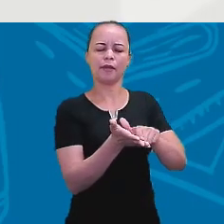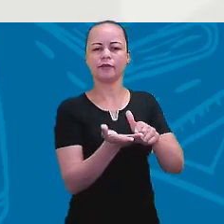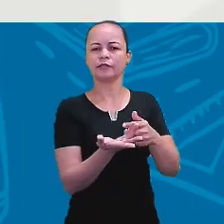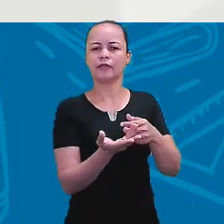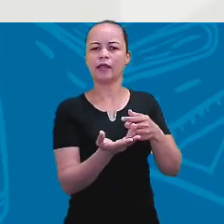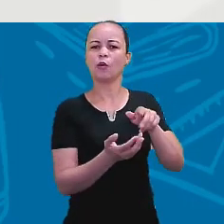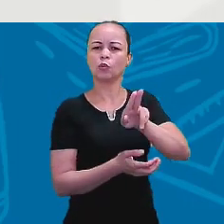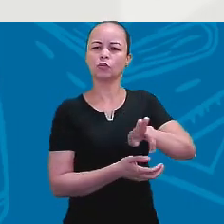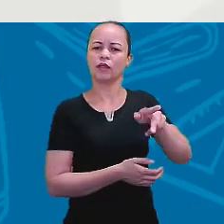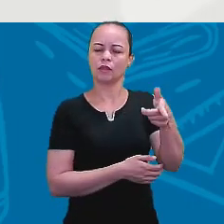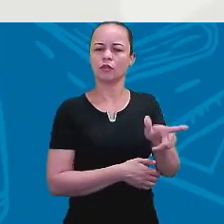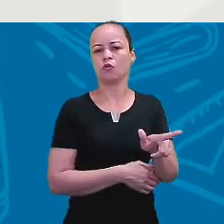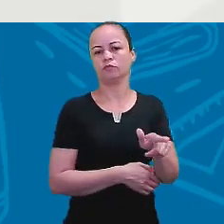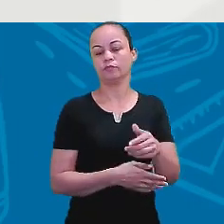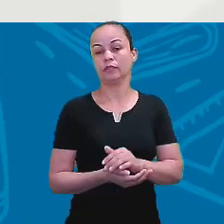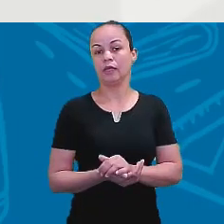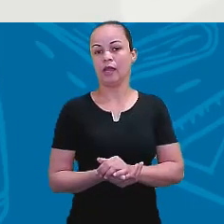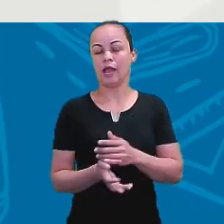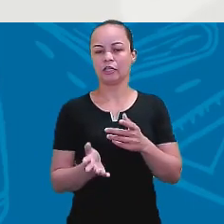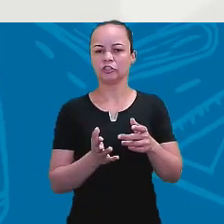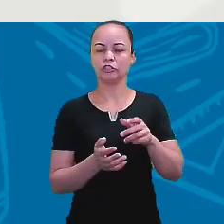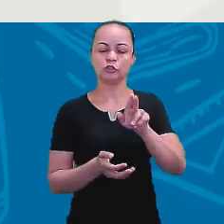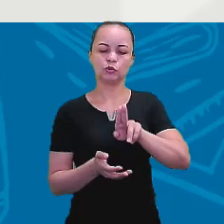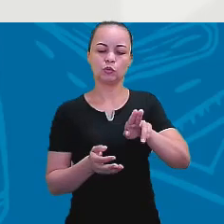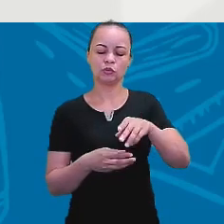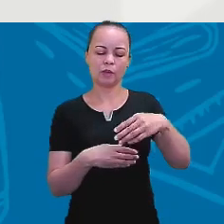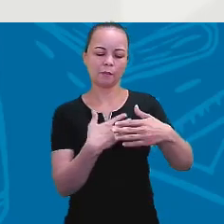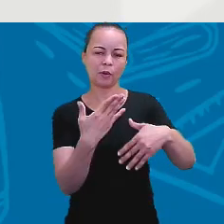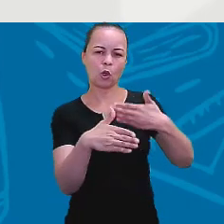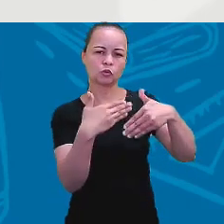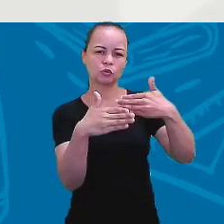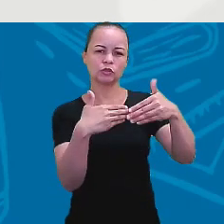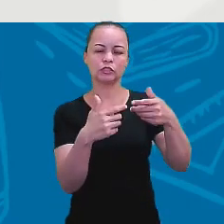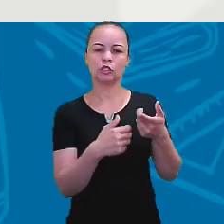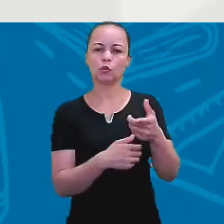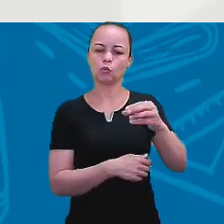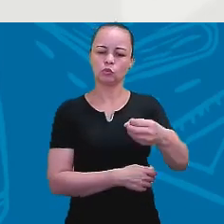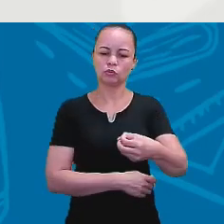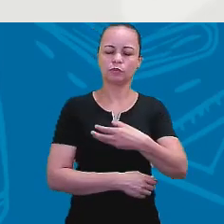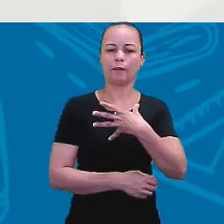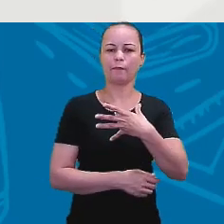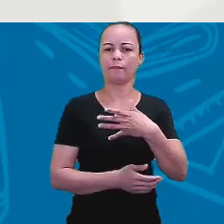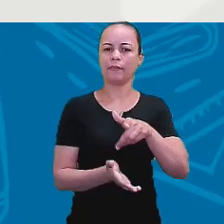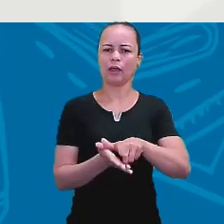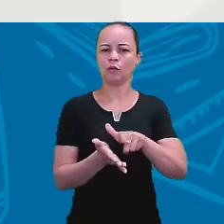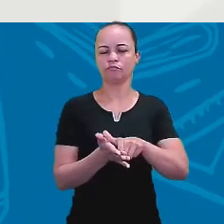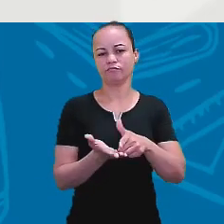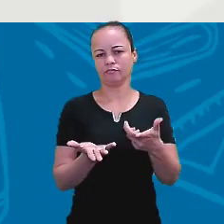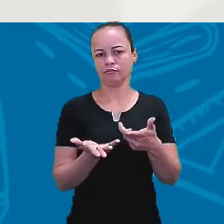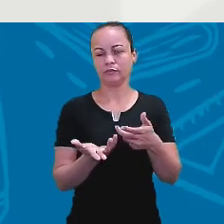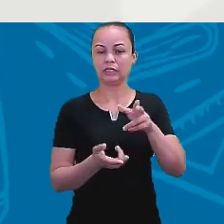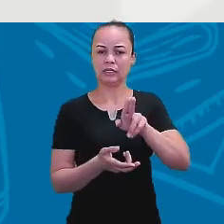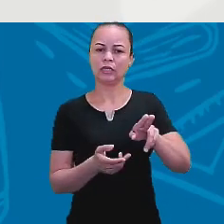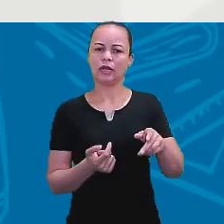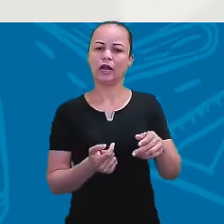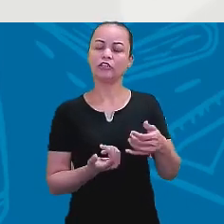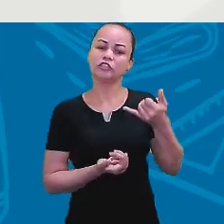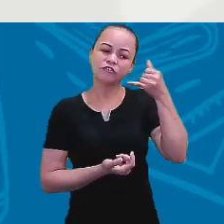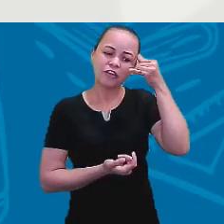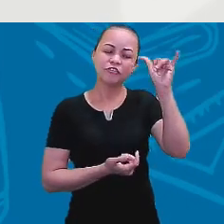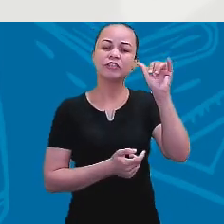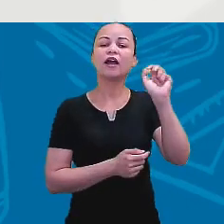exemplo, né, a gente recicla ali o papel para produzir novo papel reciclado. A gente vai estar evitando de